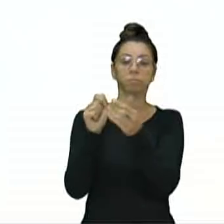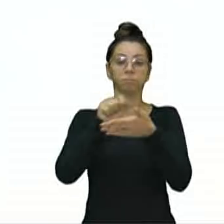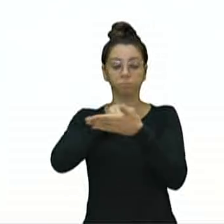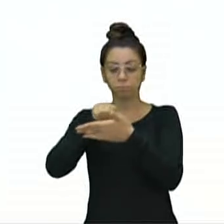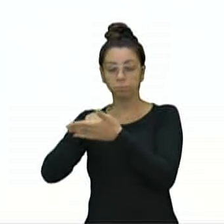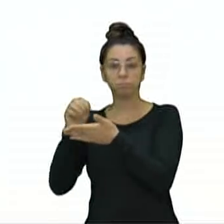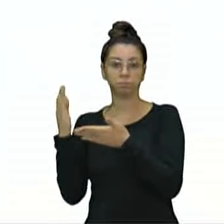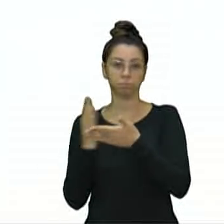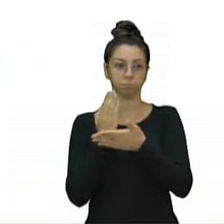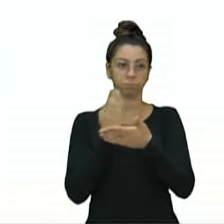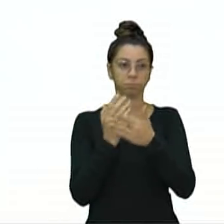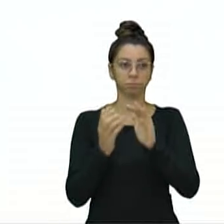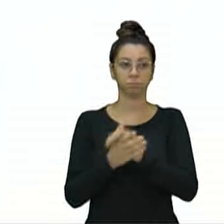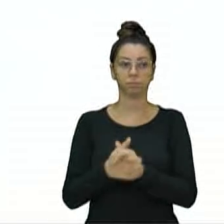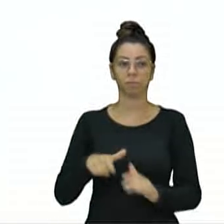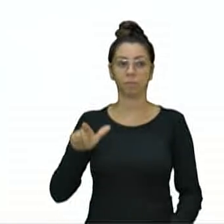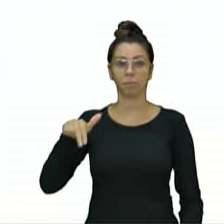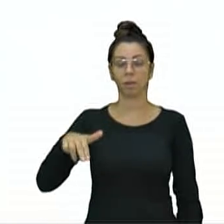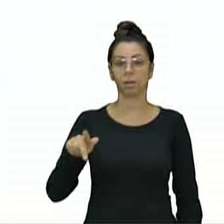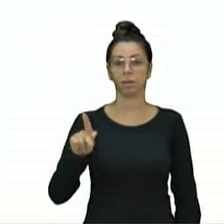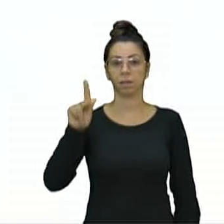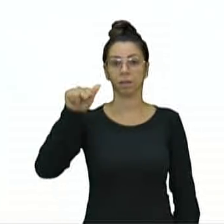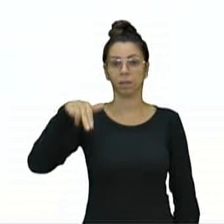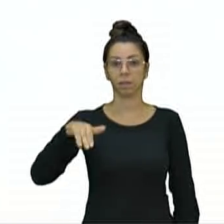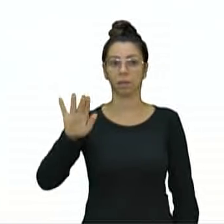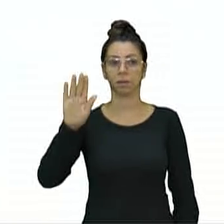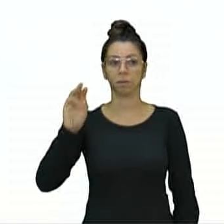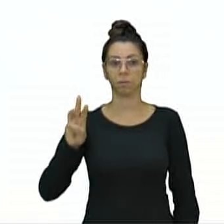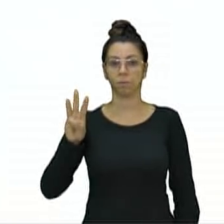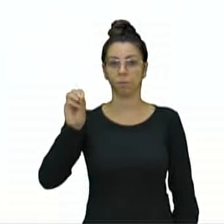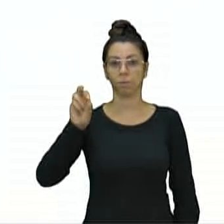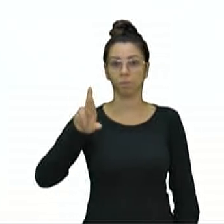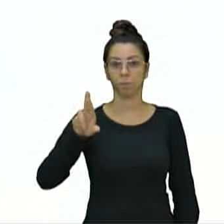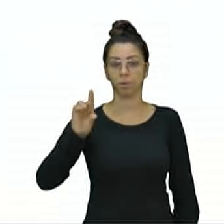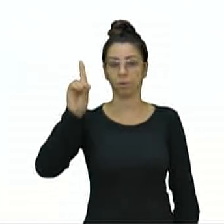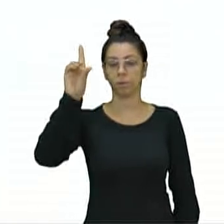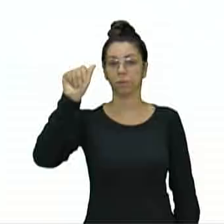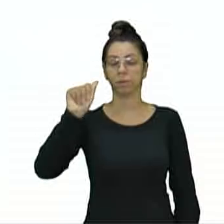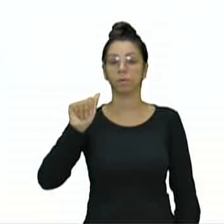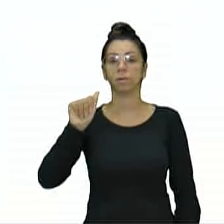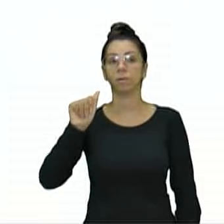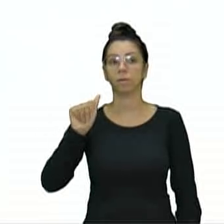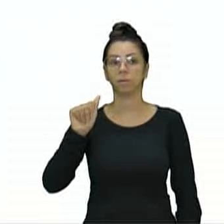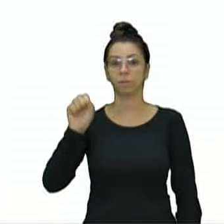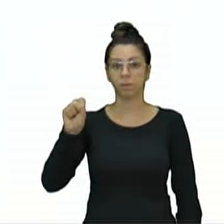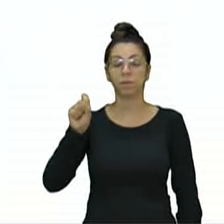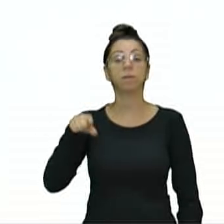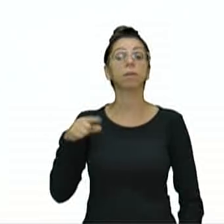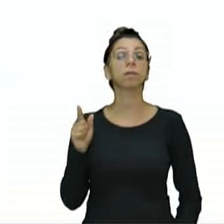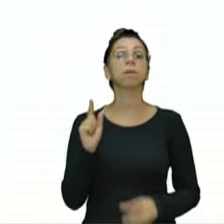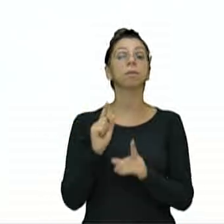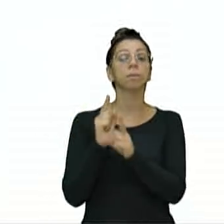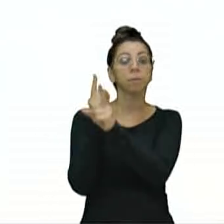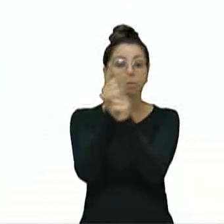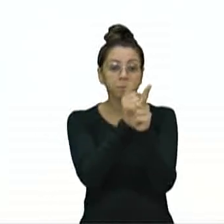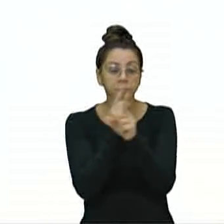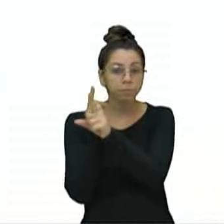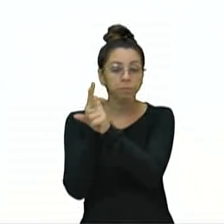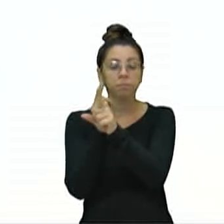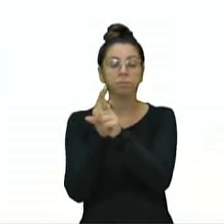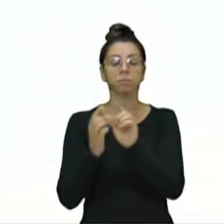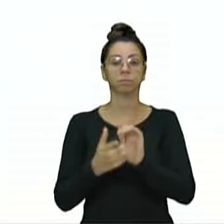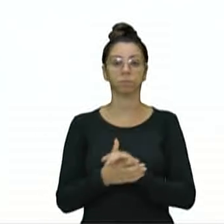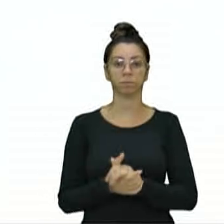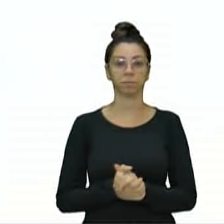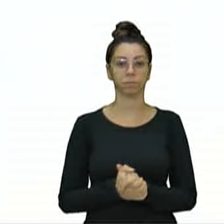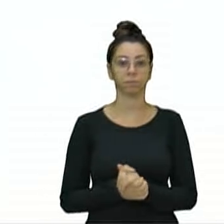quais linking words aparecem nesse texto. Vamos lá para a leitura? I remember that when I